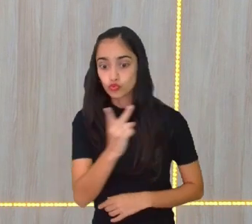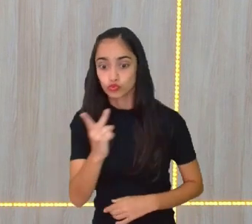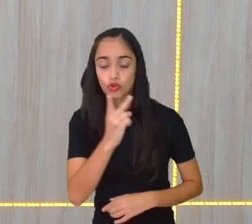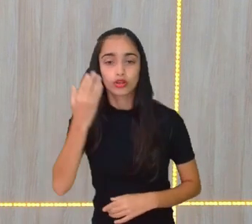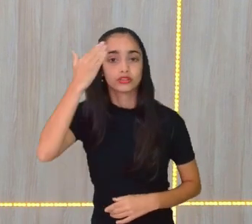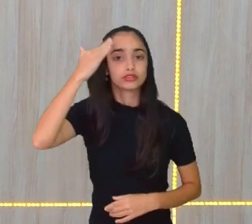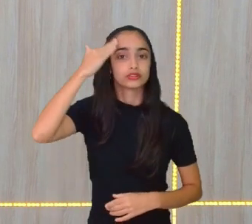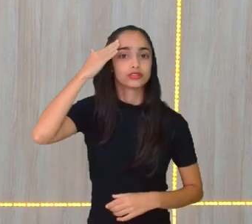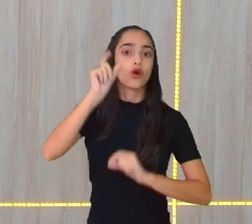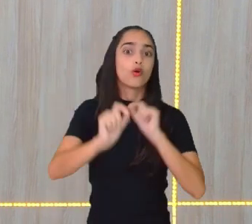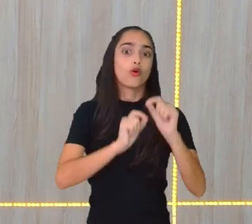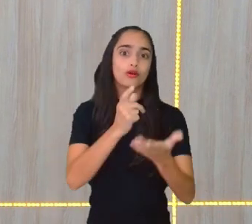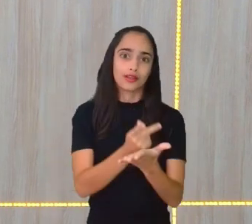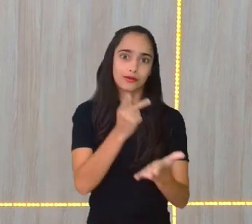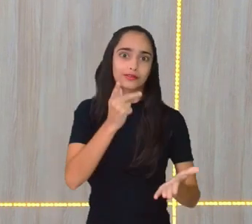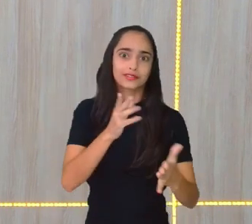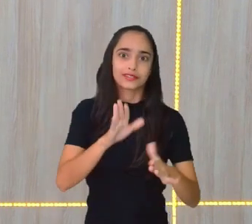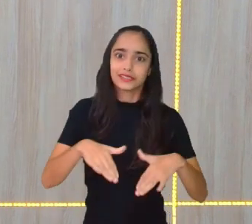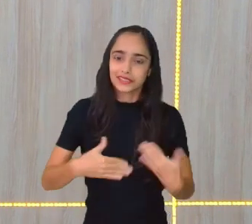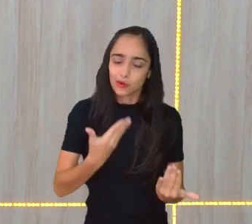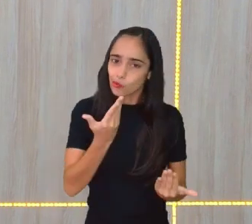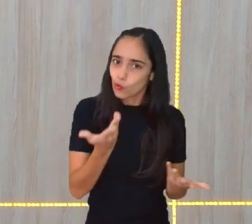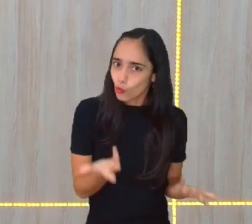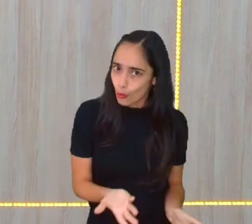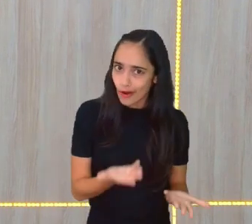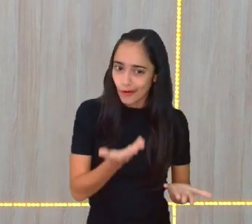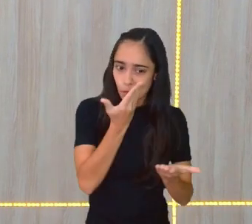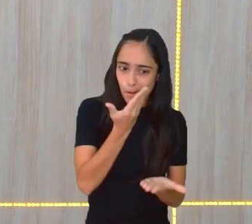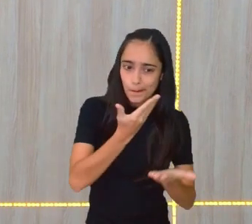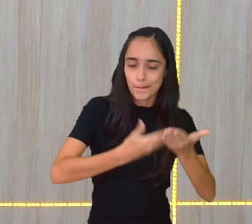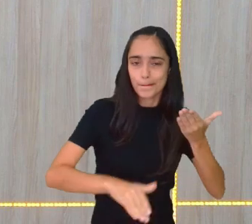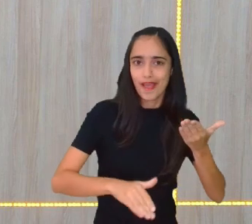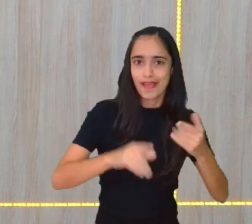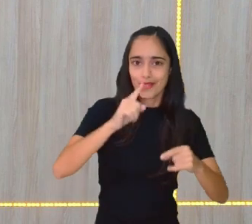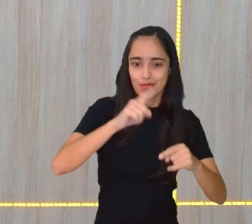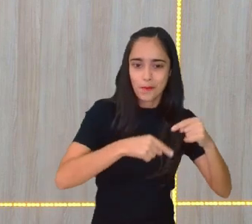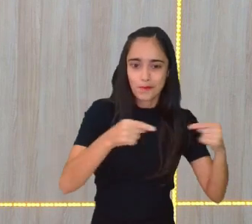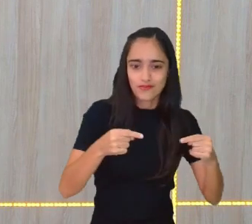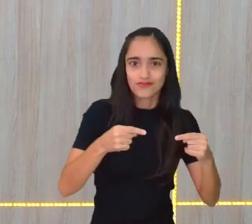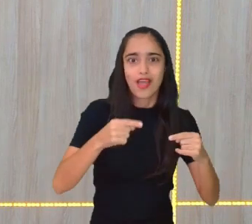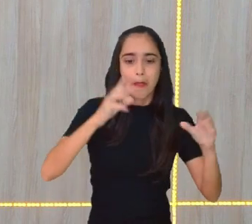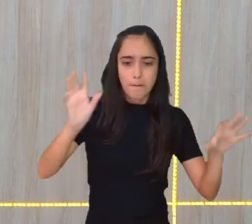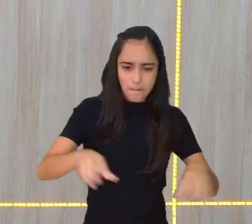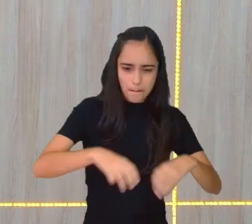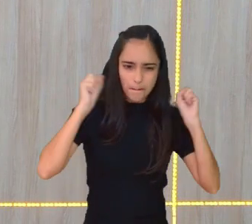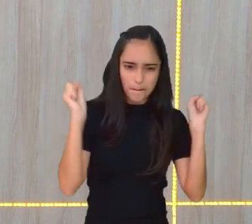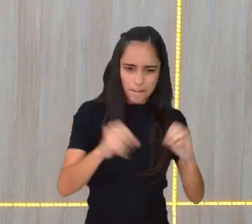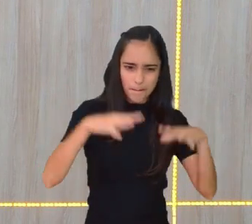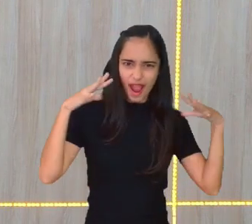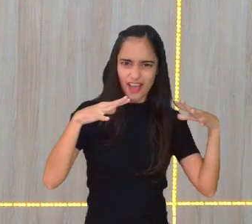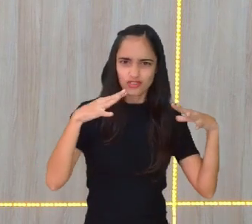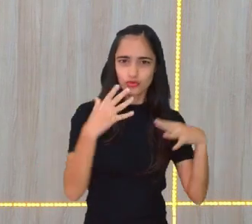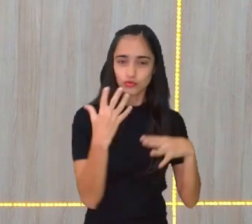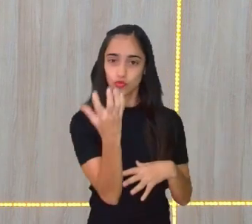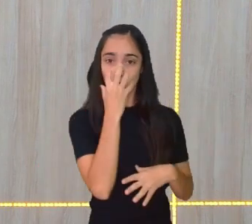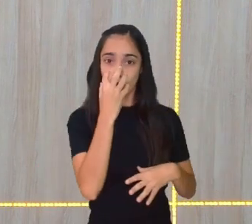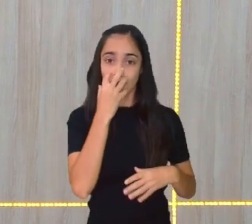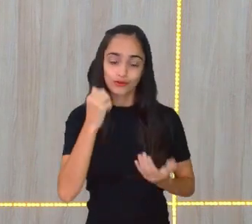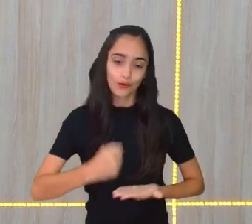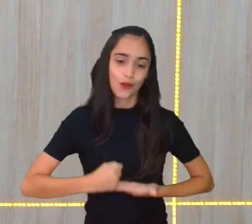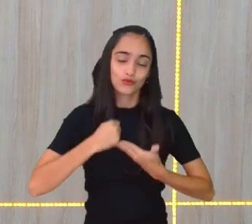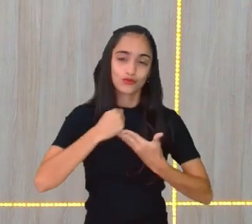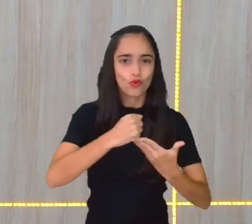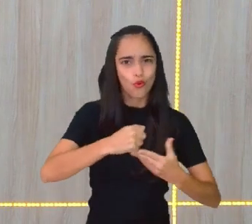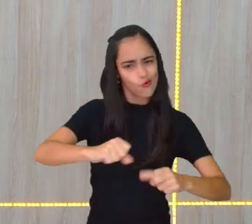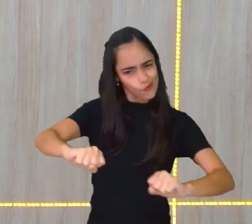ela perde o objeto mágico, o cachorro vai atrás para tentar ajudá-la e assim sucessivamente. Então os dois, mesmo que não haja